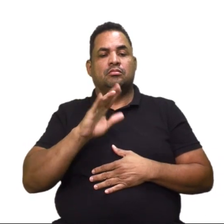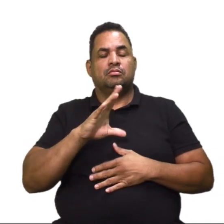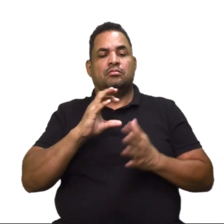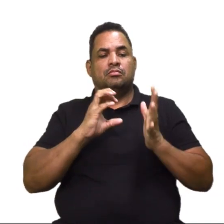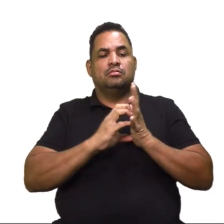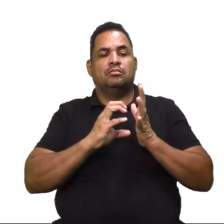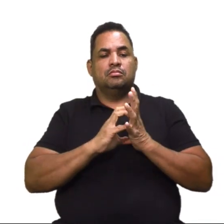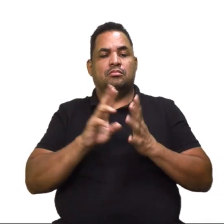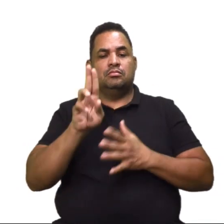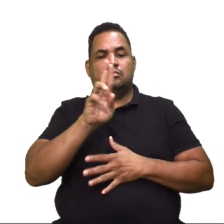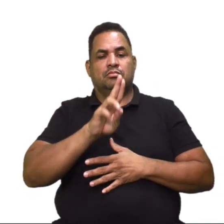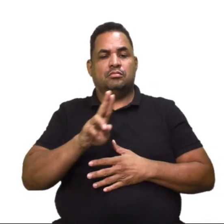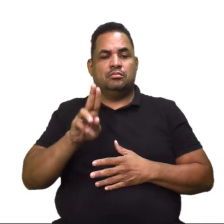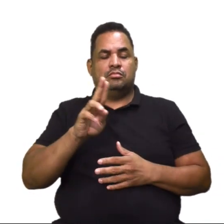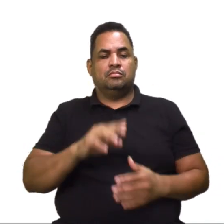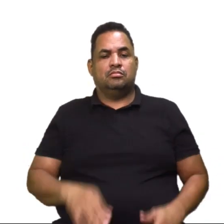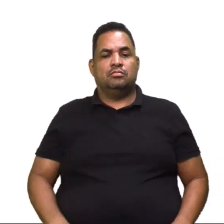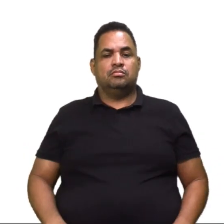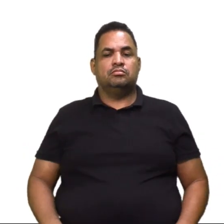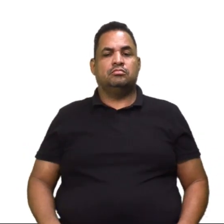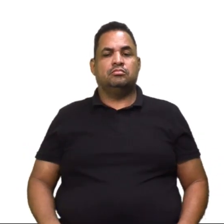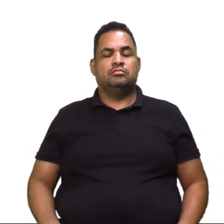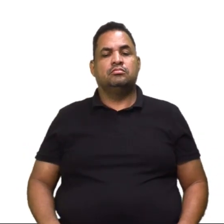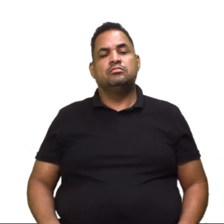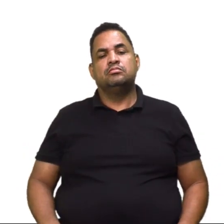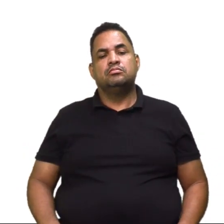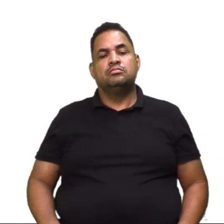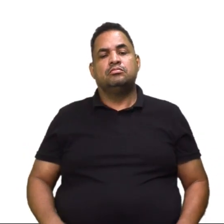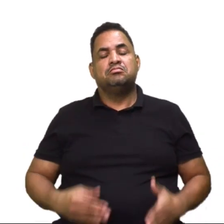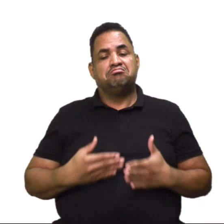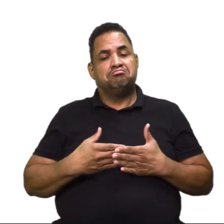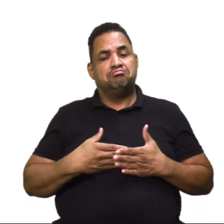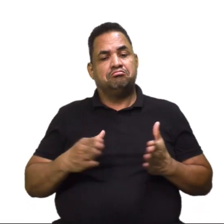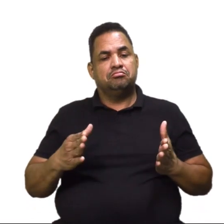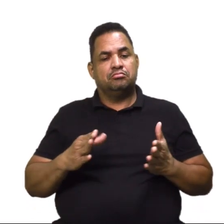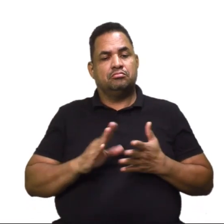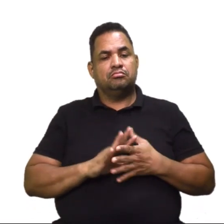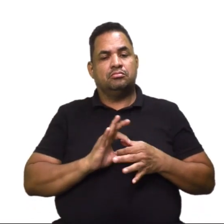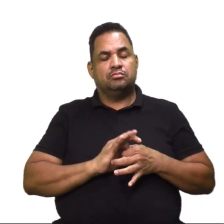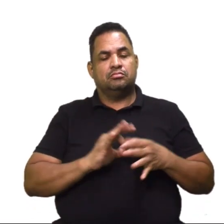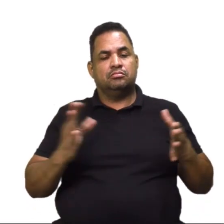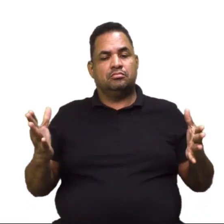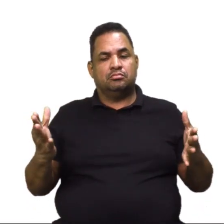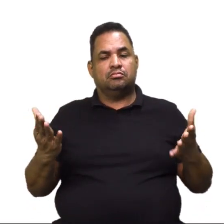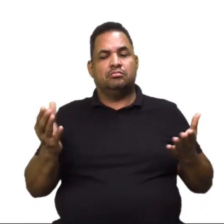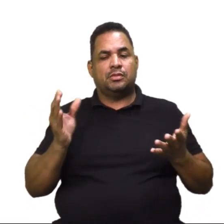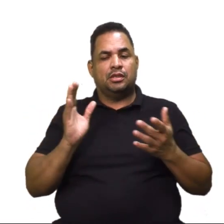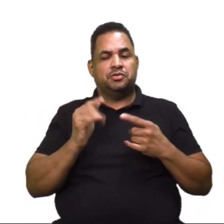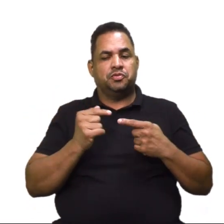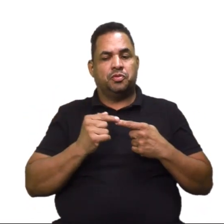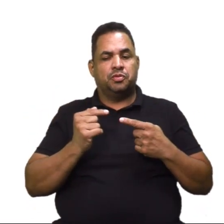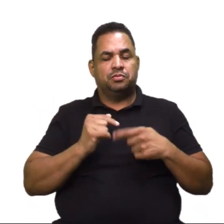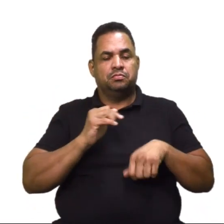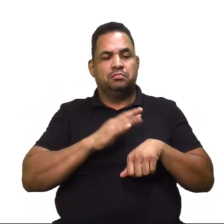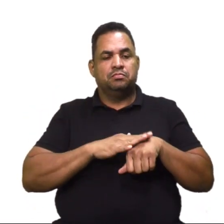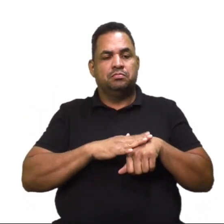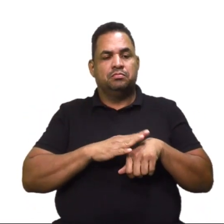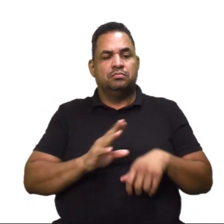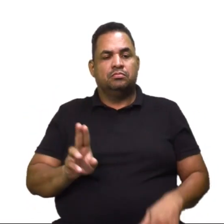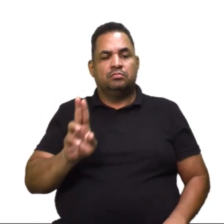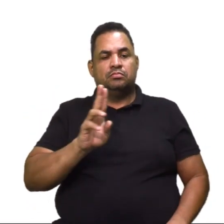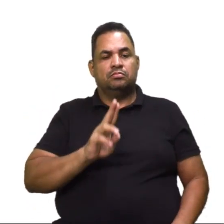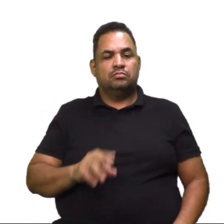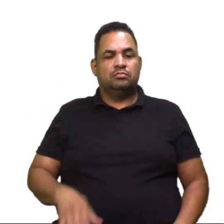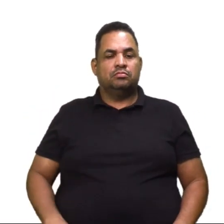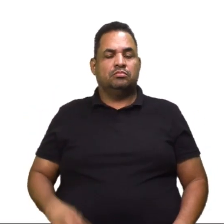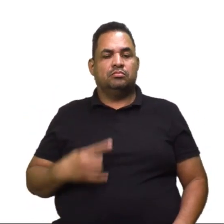relação sexual, eu estou livrando o meu organismo desse contato, né? Uso de